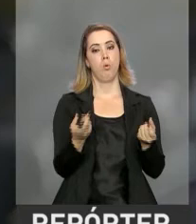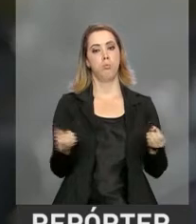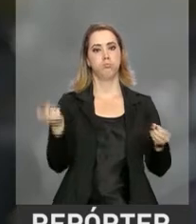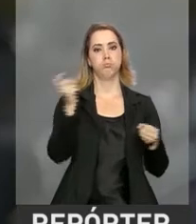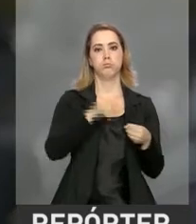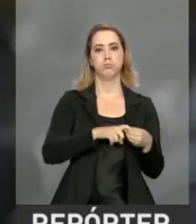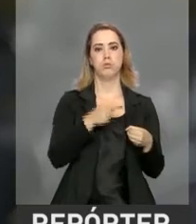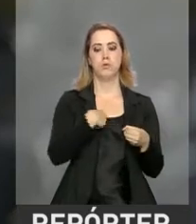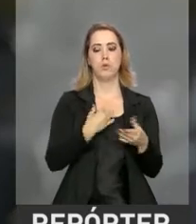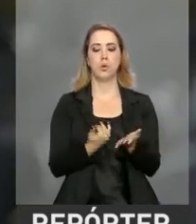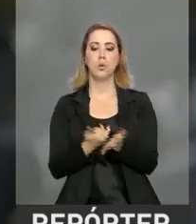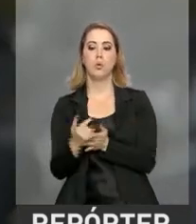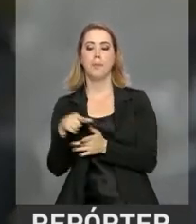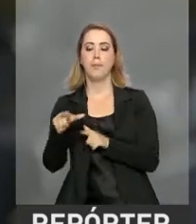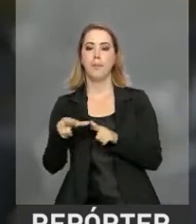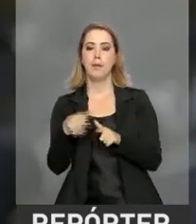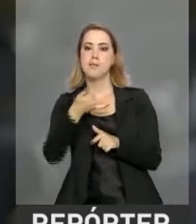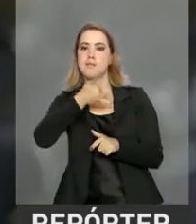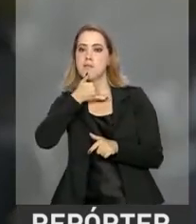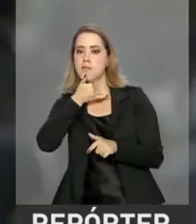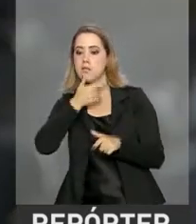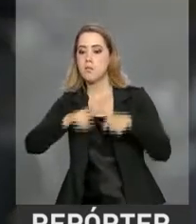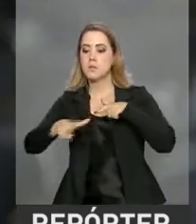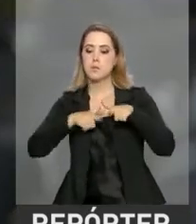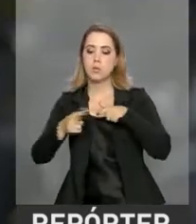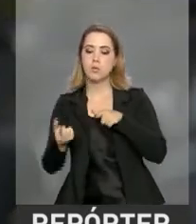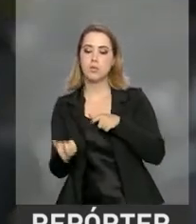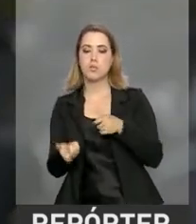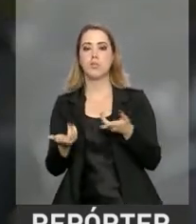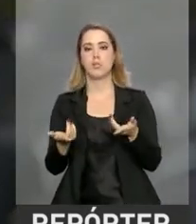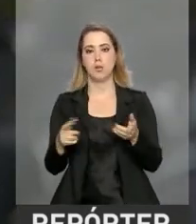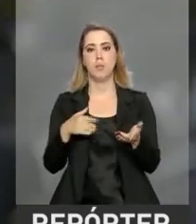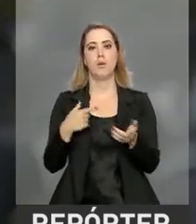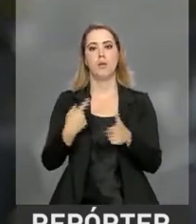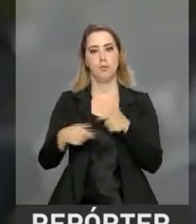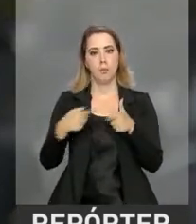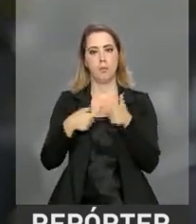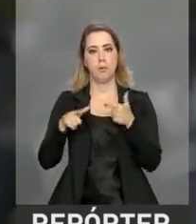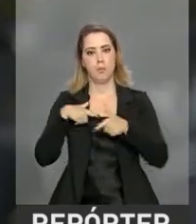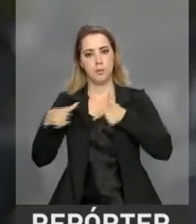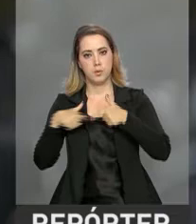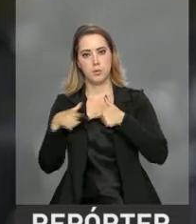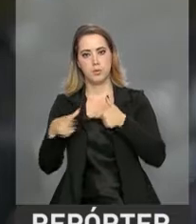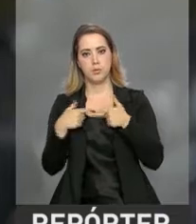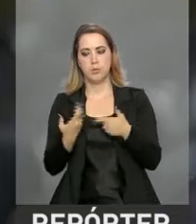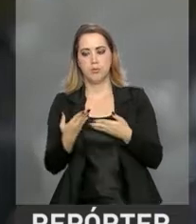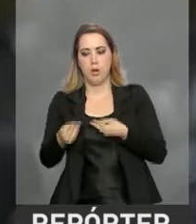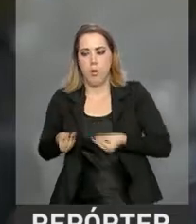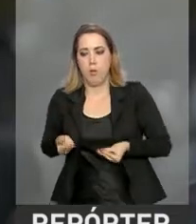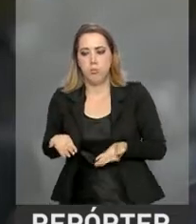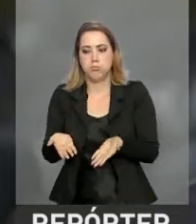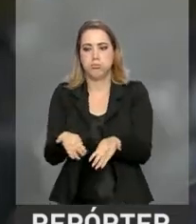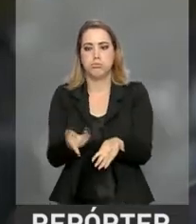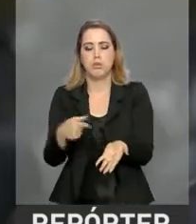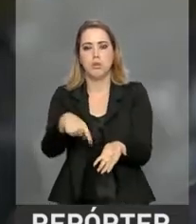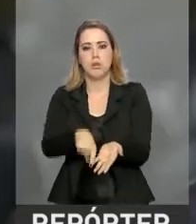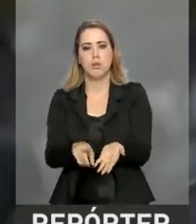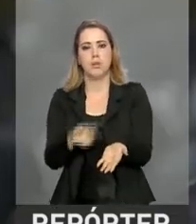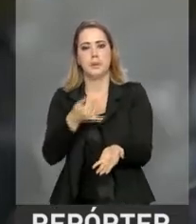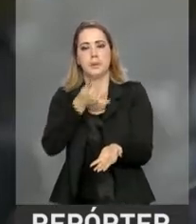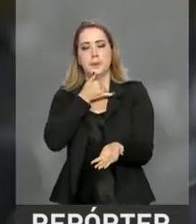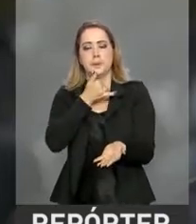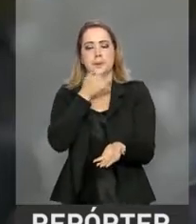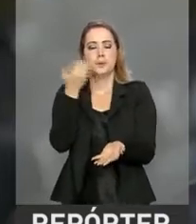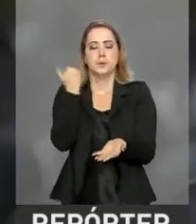no ambiente do trabalho quando questões do trabalho o leva o a levo né a se sentir muito